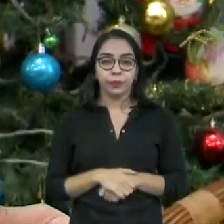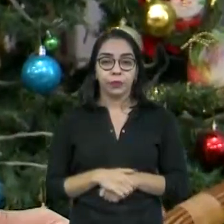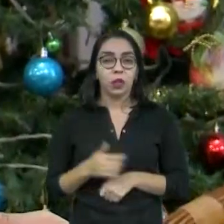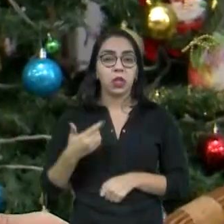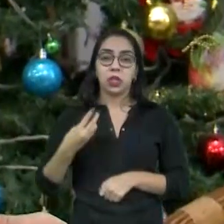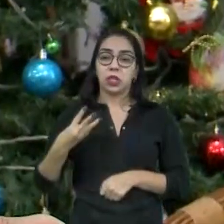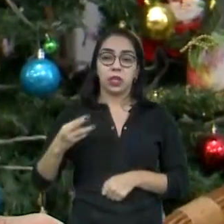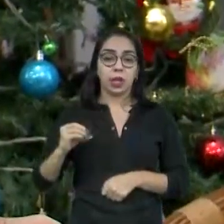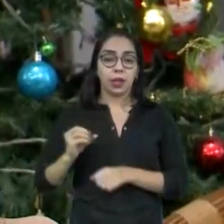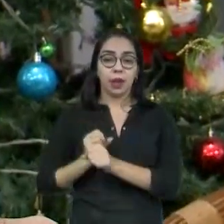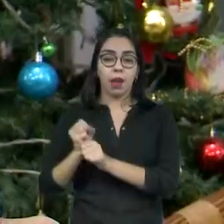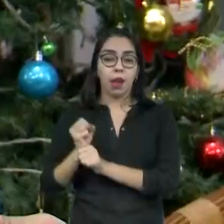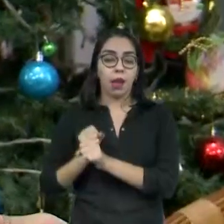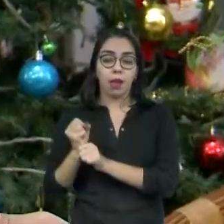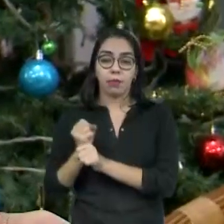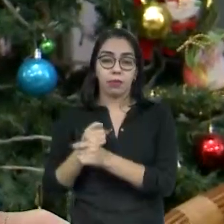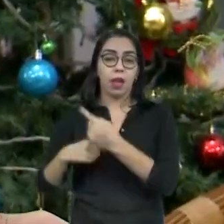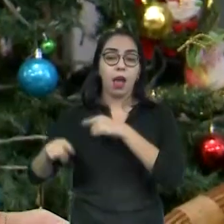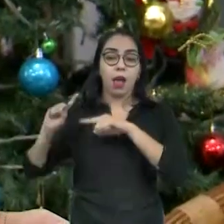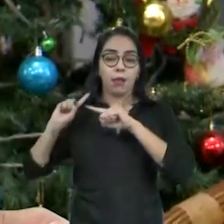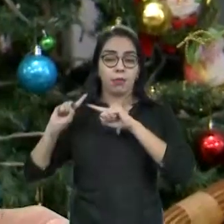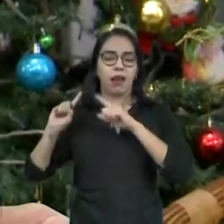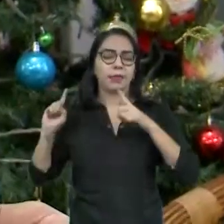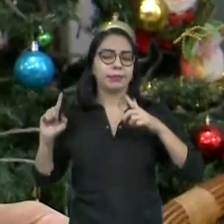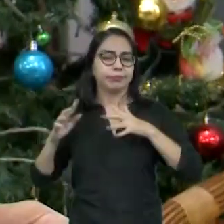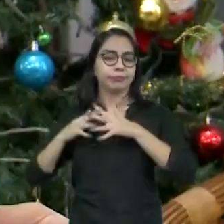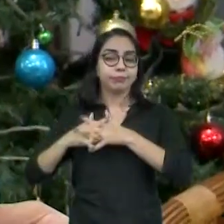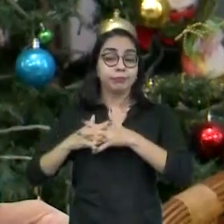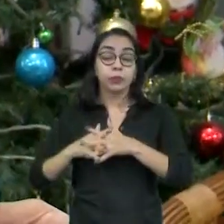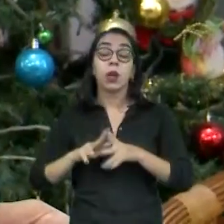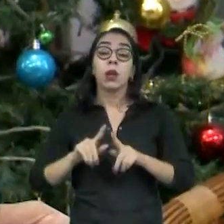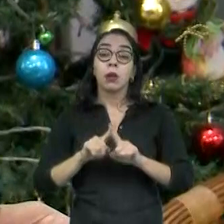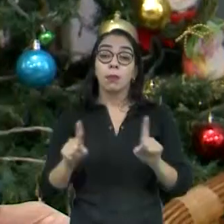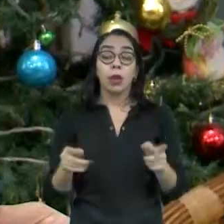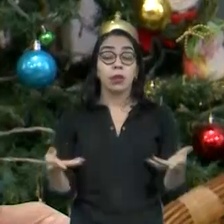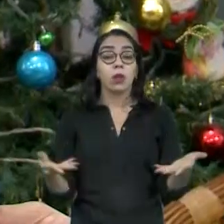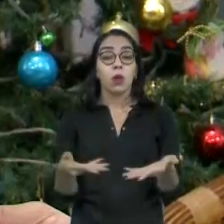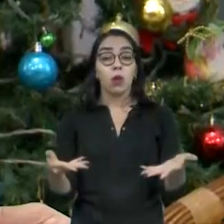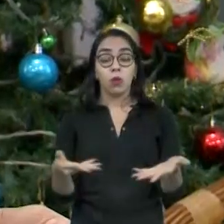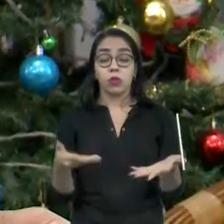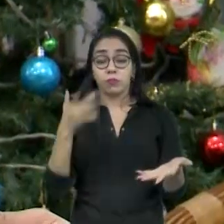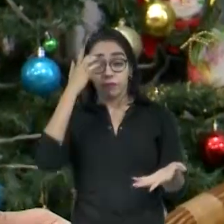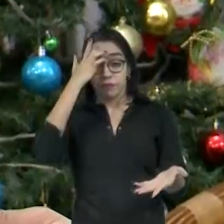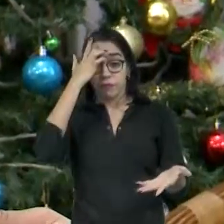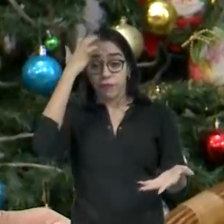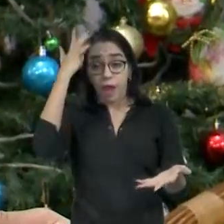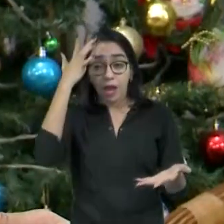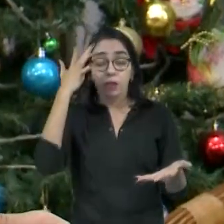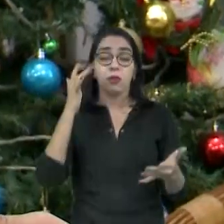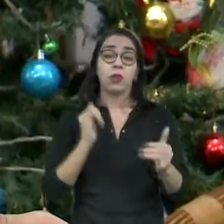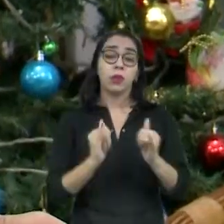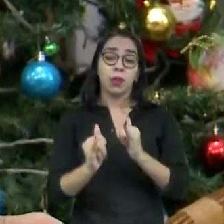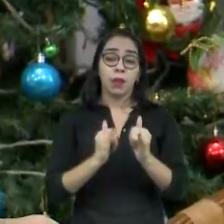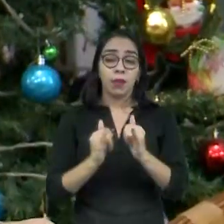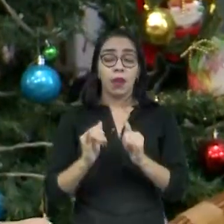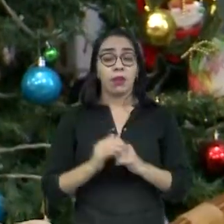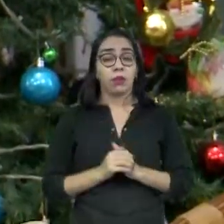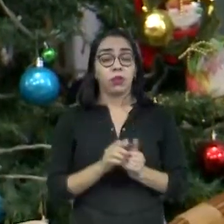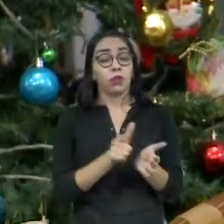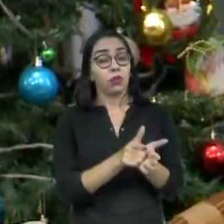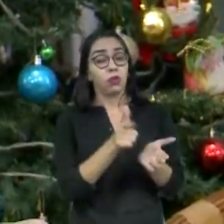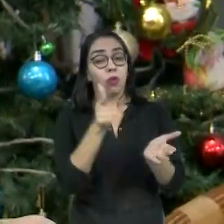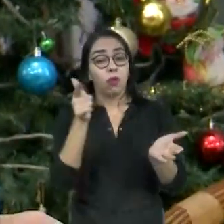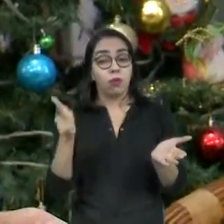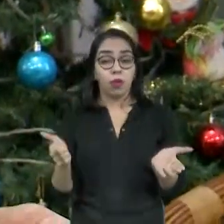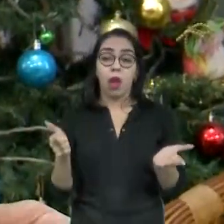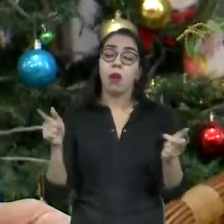30 anos atrás ou pelo menos não eram tão fáceis hoje em dia estão h um clique de distância né ler um jornal enviar e receber